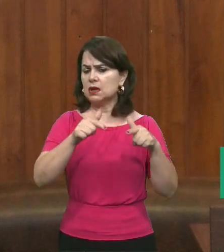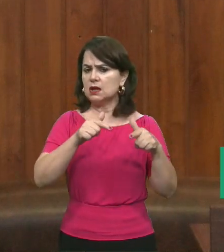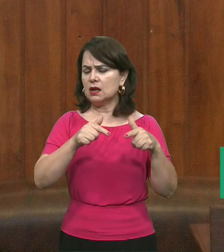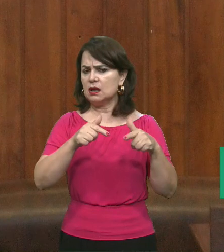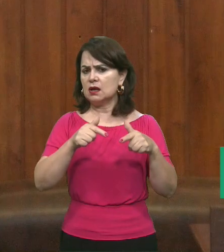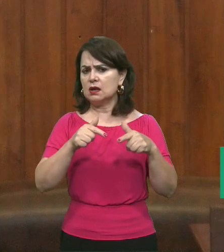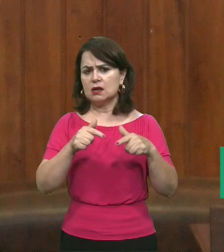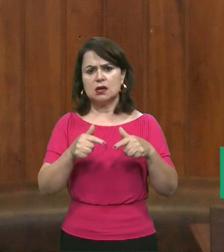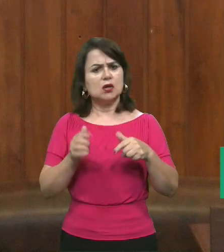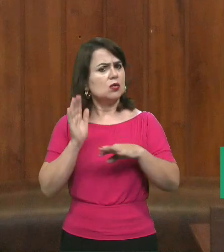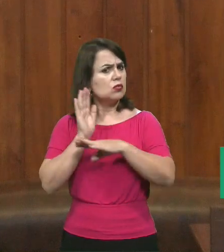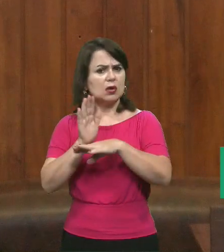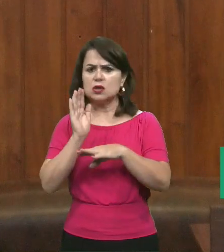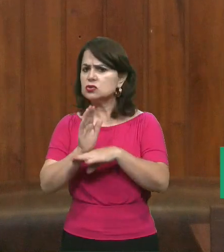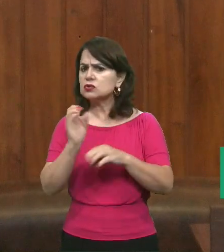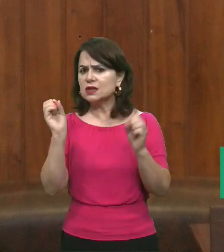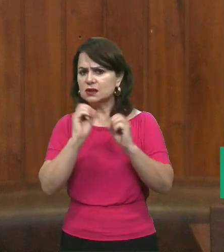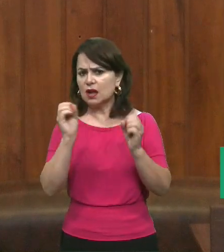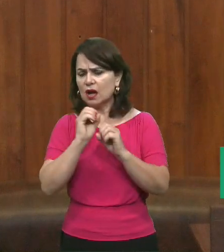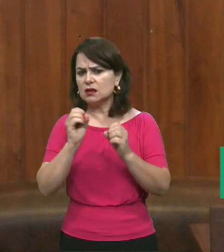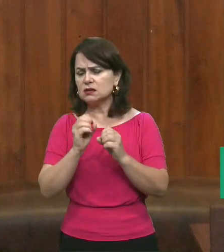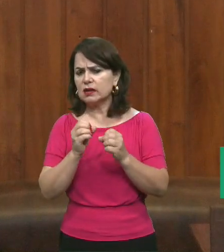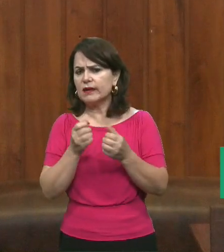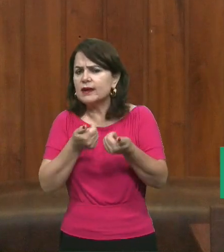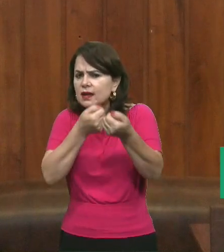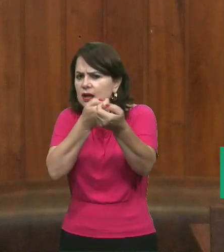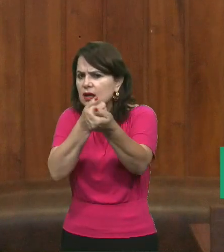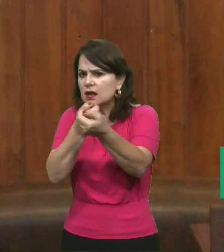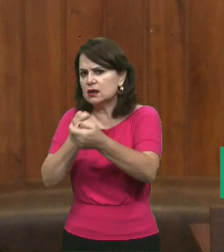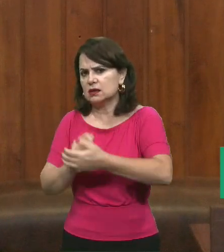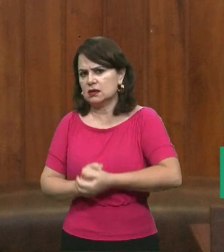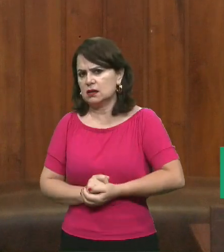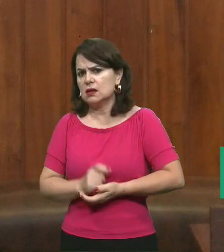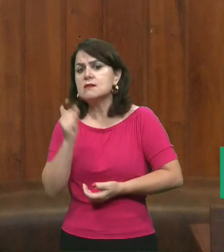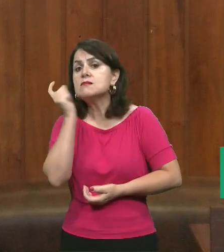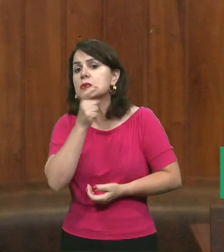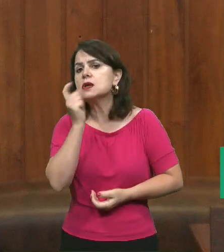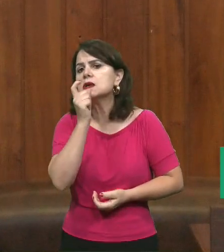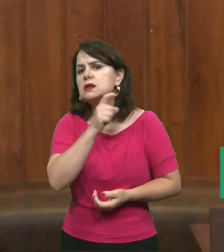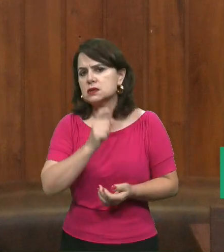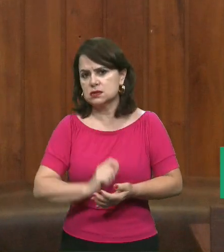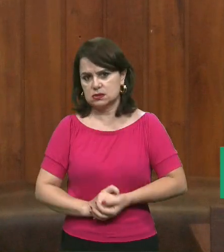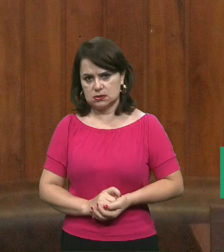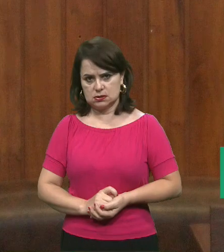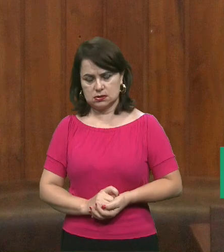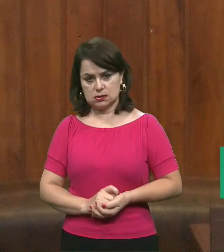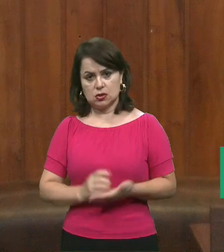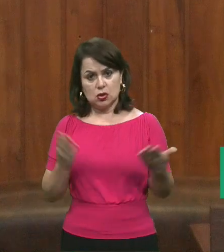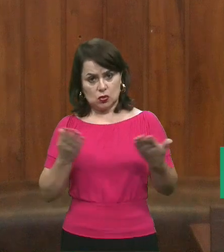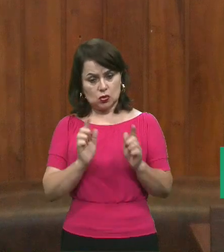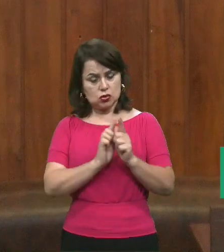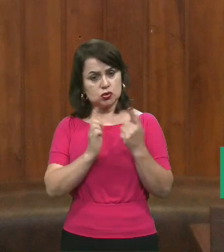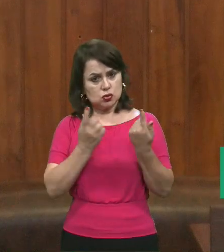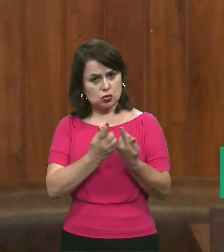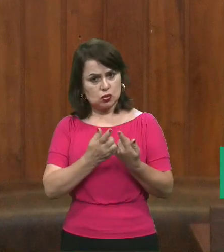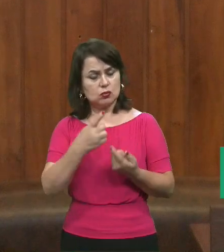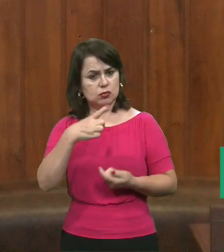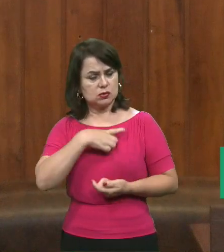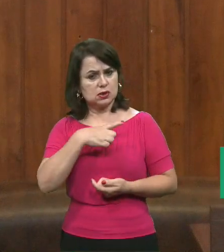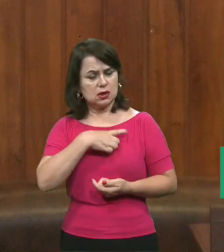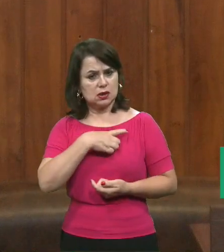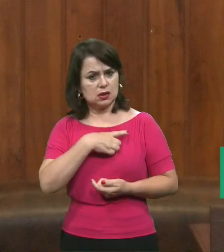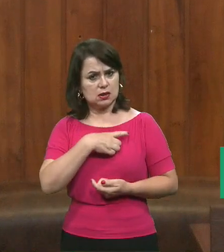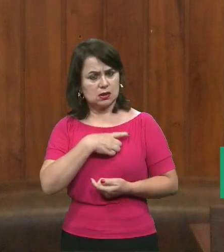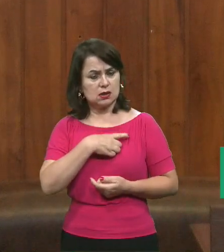nós somos enganados pelas palavras. Hoje, nós temos um grupo, na verdade eu faço parte do